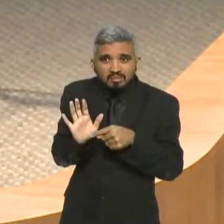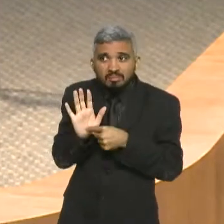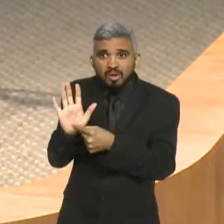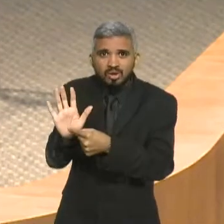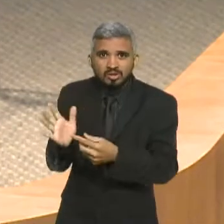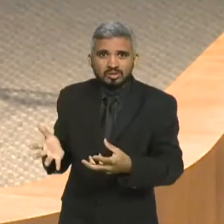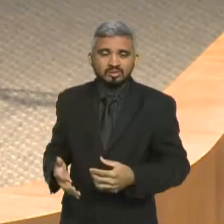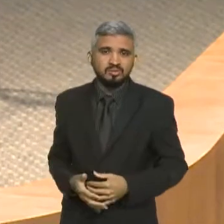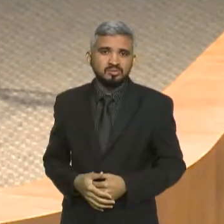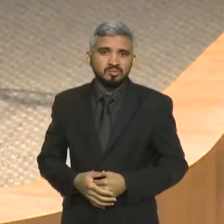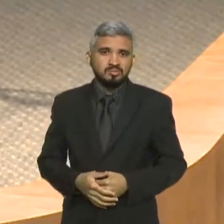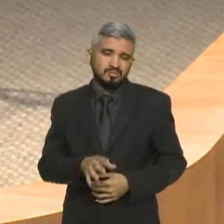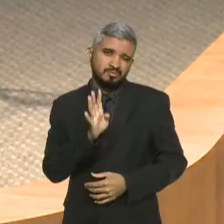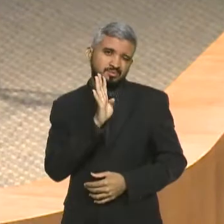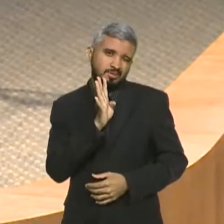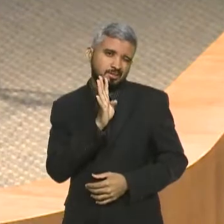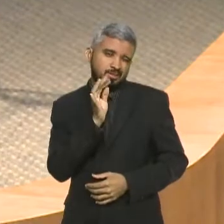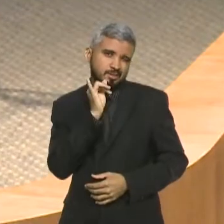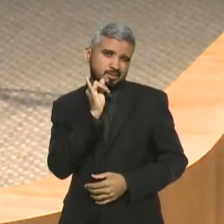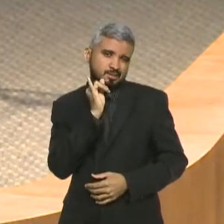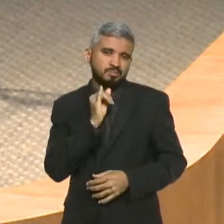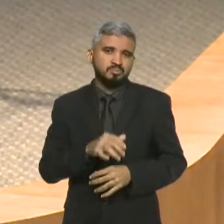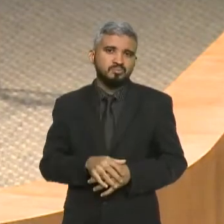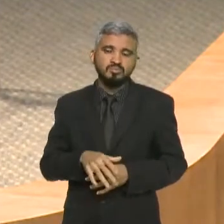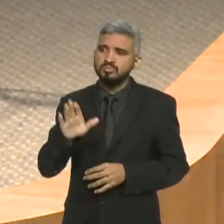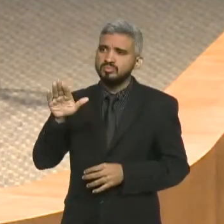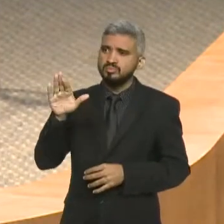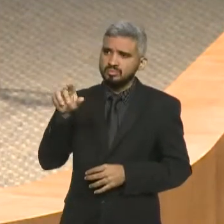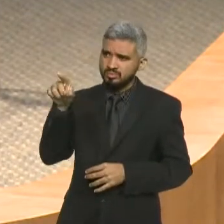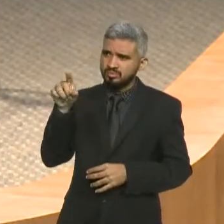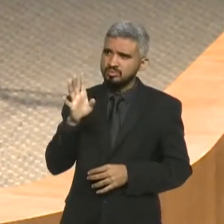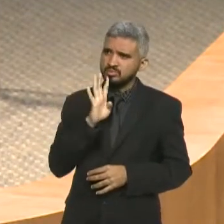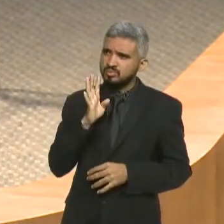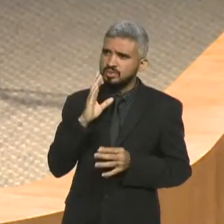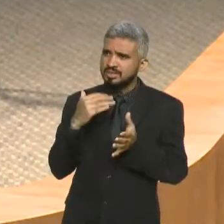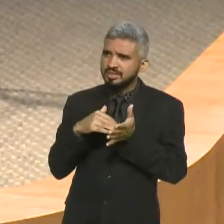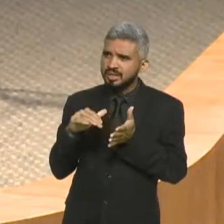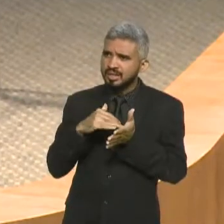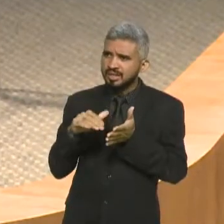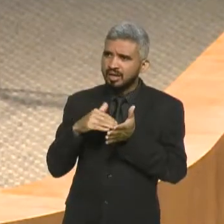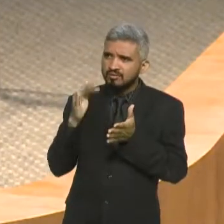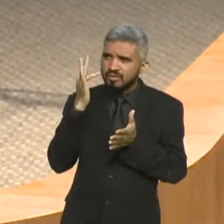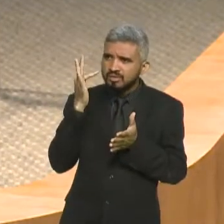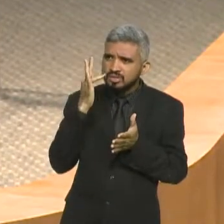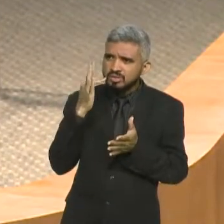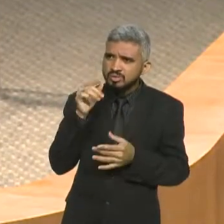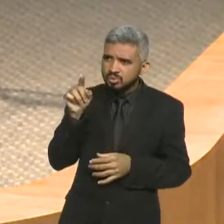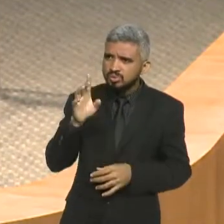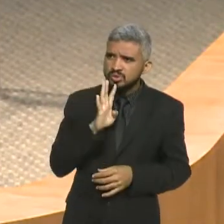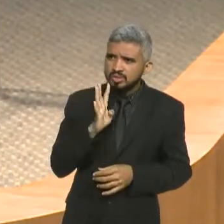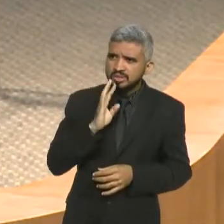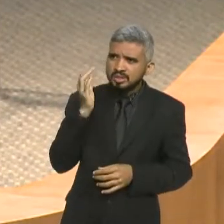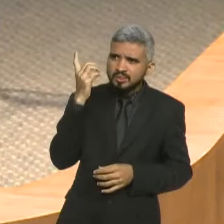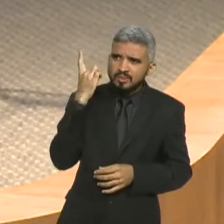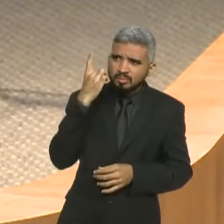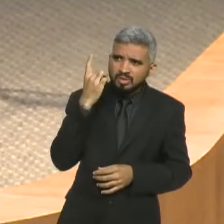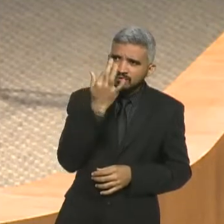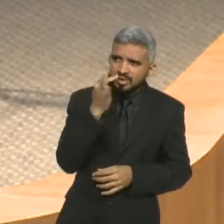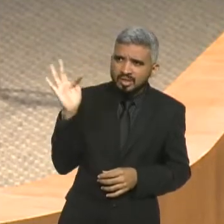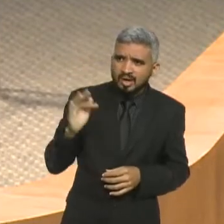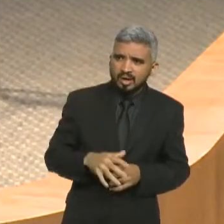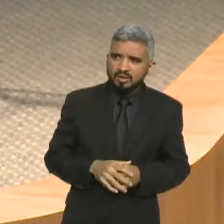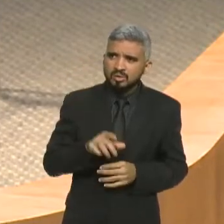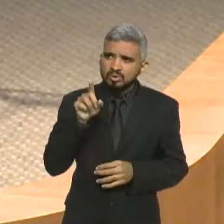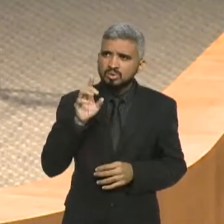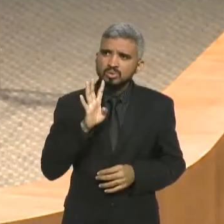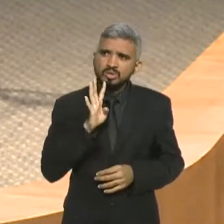perguntam: você conhece algum secretário de Flávio Dino? Você conhece algum deputado federal de Flávio Dino? Você conhece algum